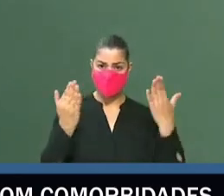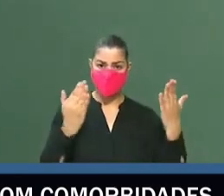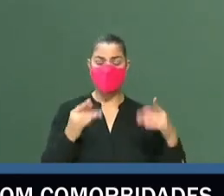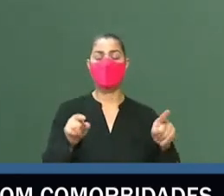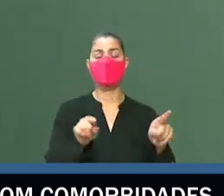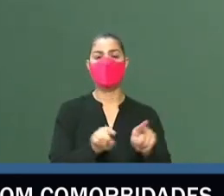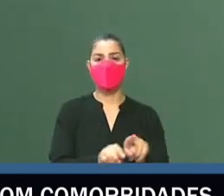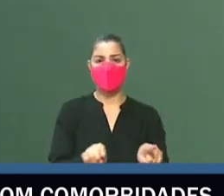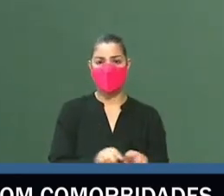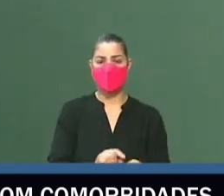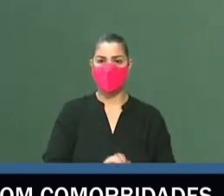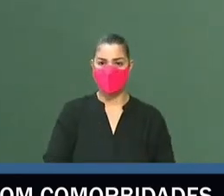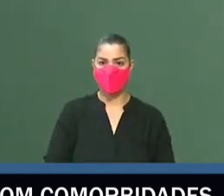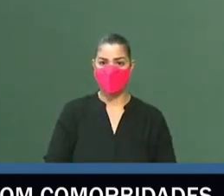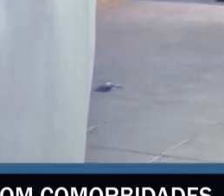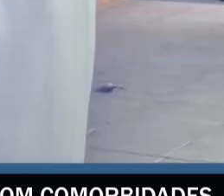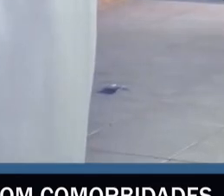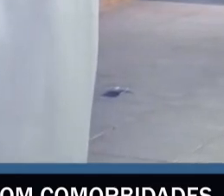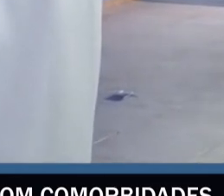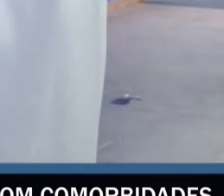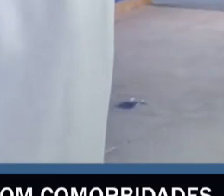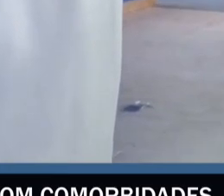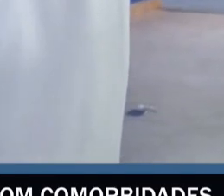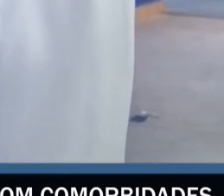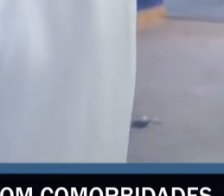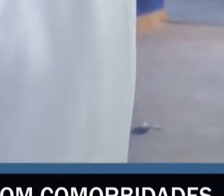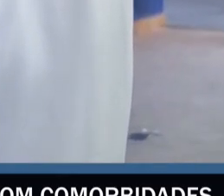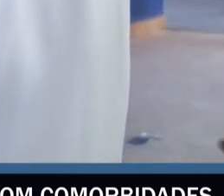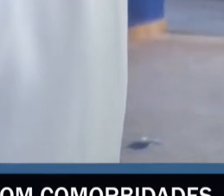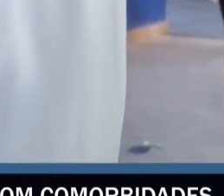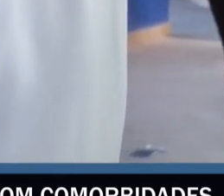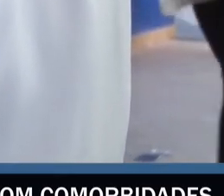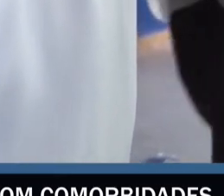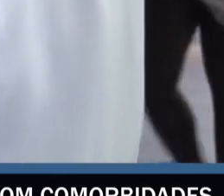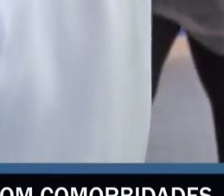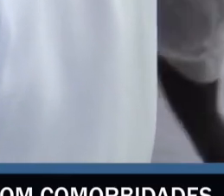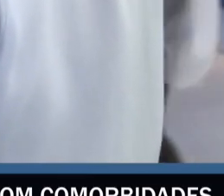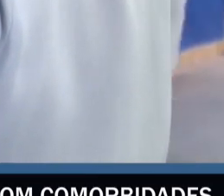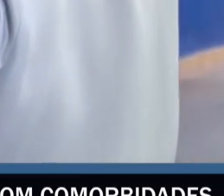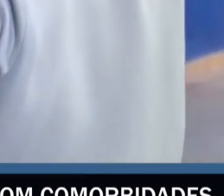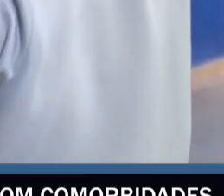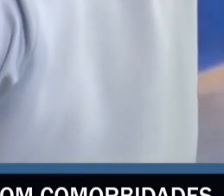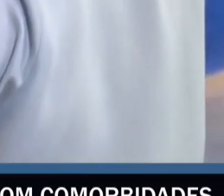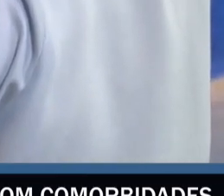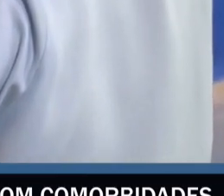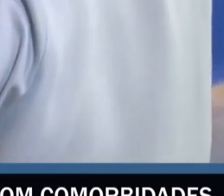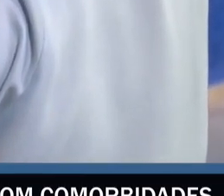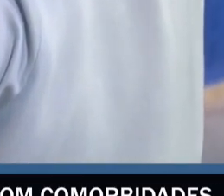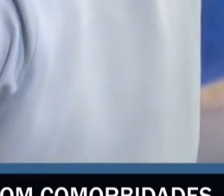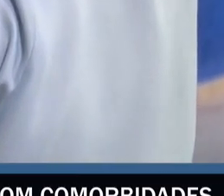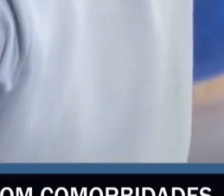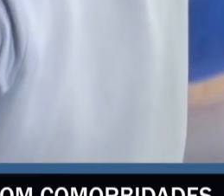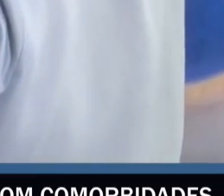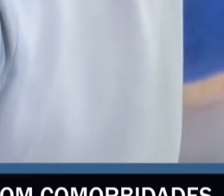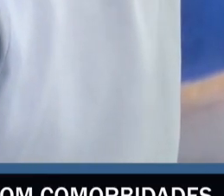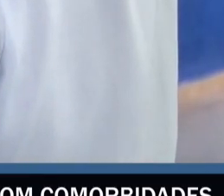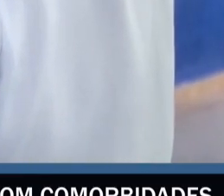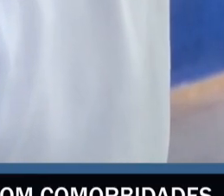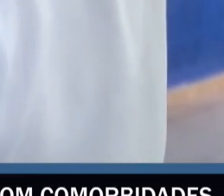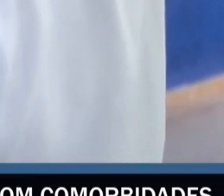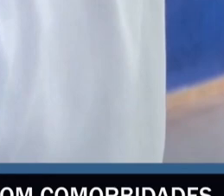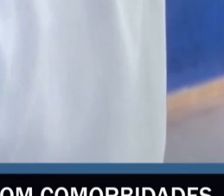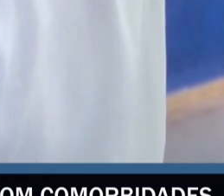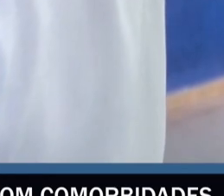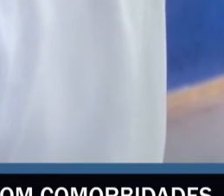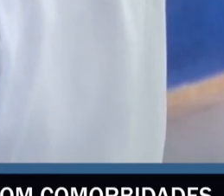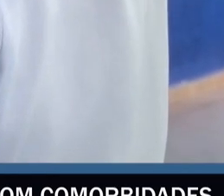contra o covid-19 diante da variante Delta e do avanço dos estudos sobre o tempo de eficácia